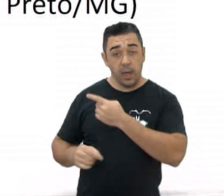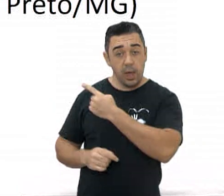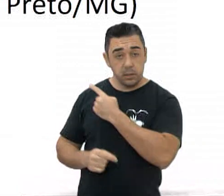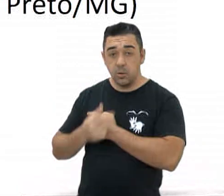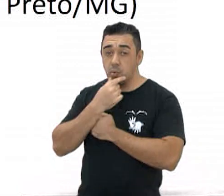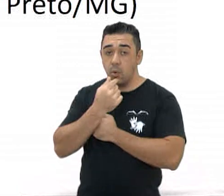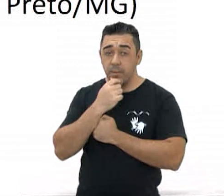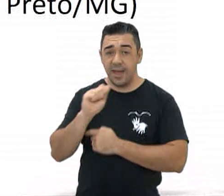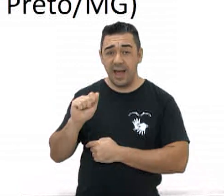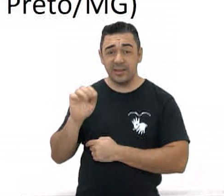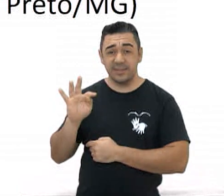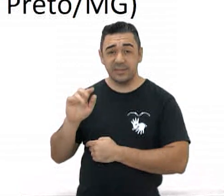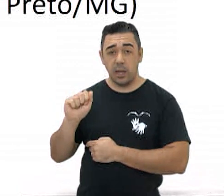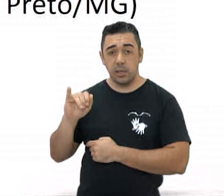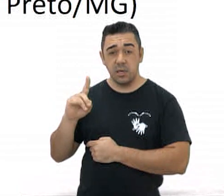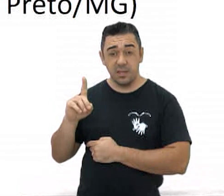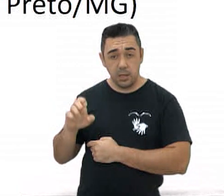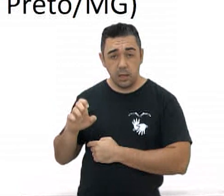dele.